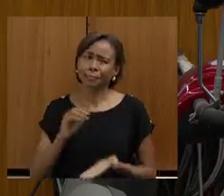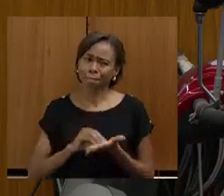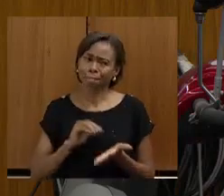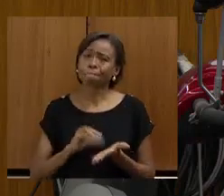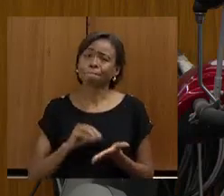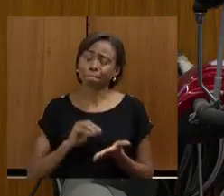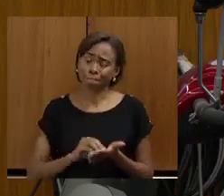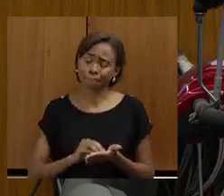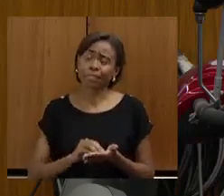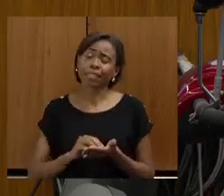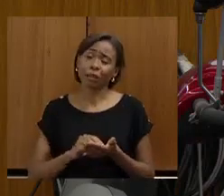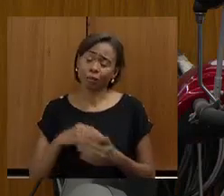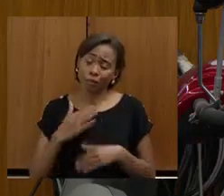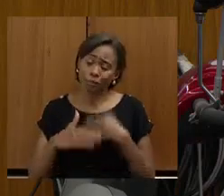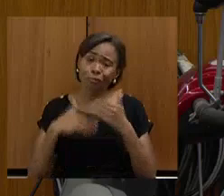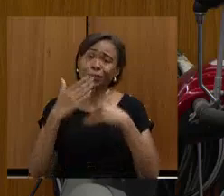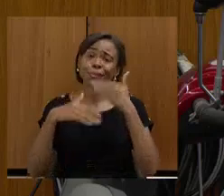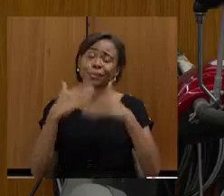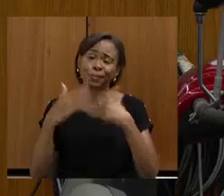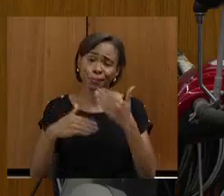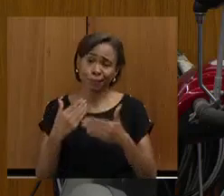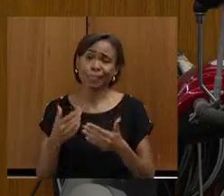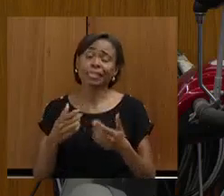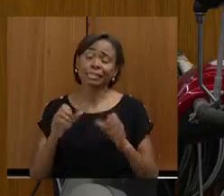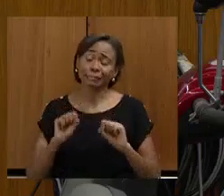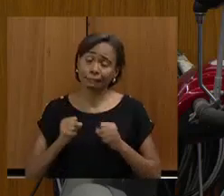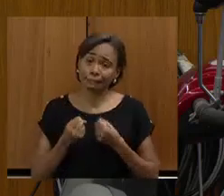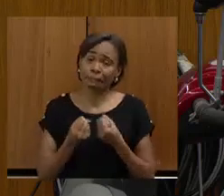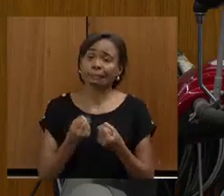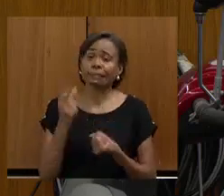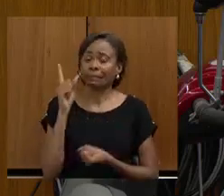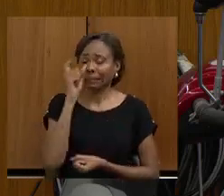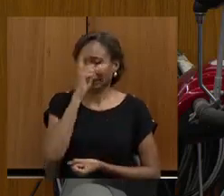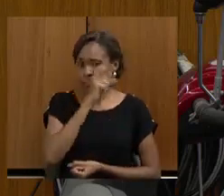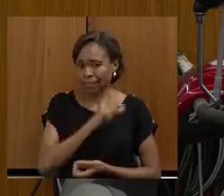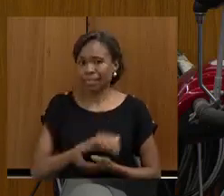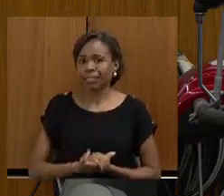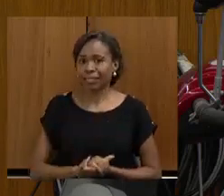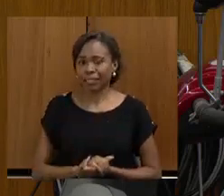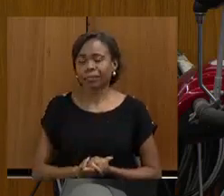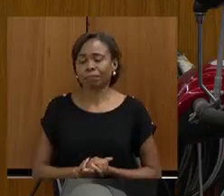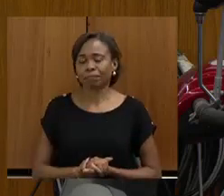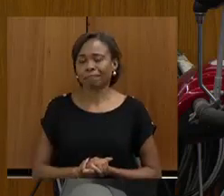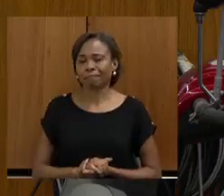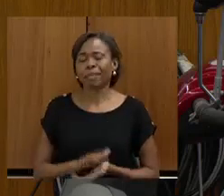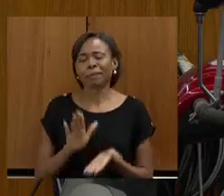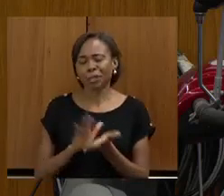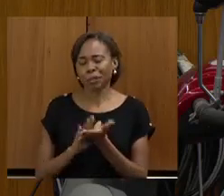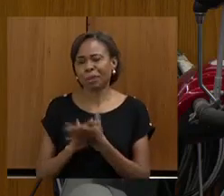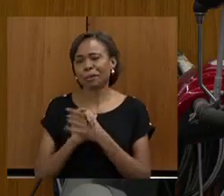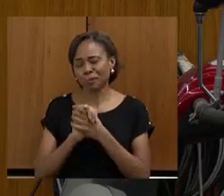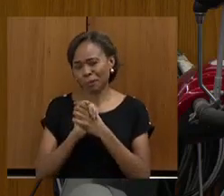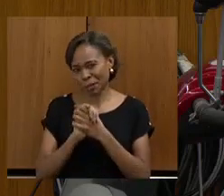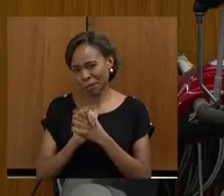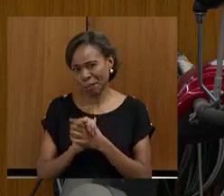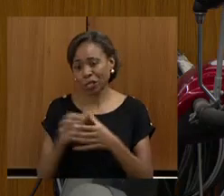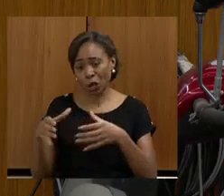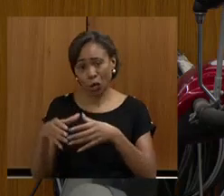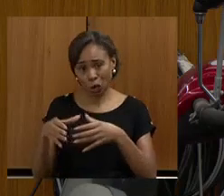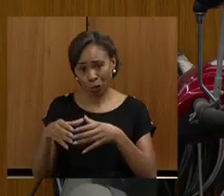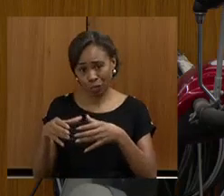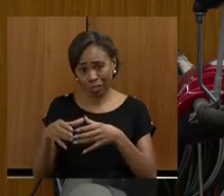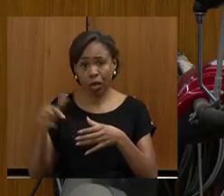chegar onde a gente tem que chegar com muita dificuldade. Até dou os parabéns aqui para a comissão